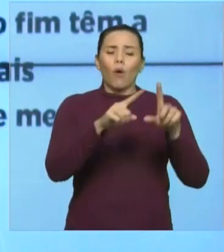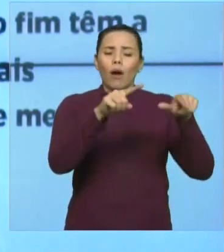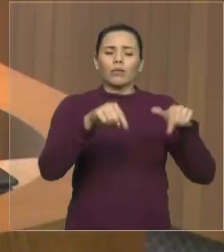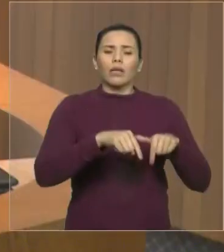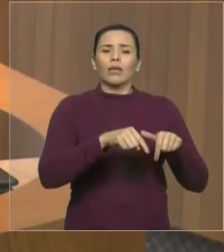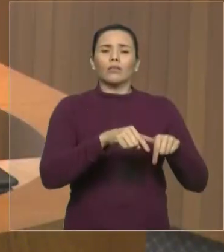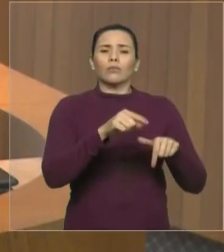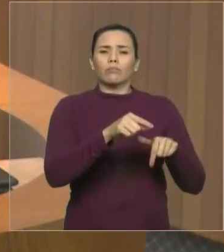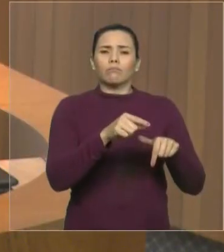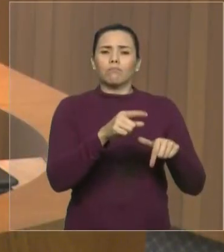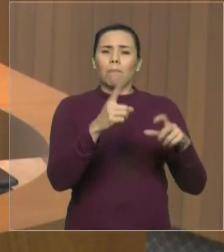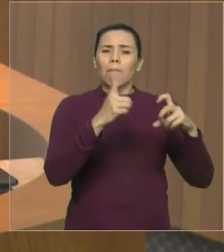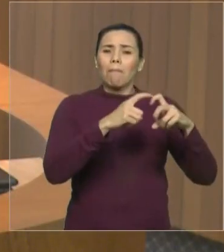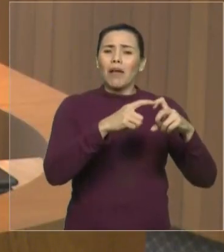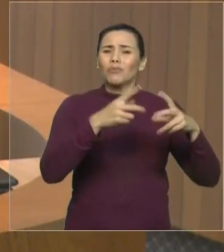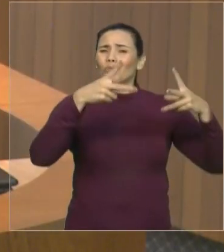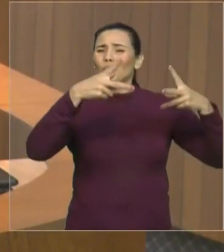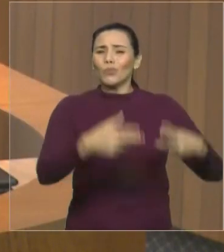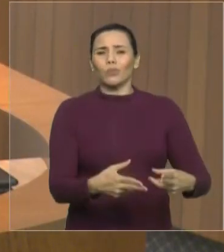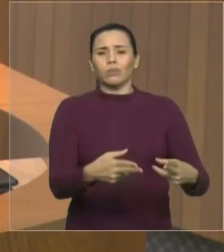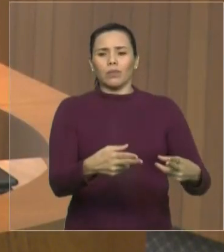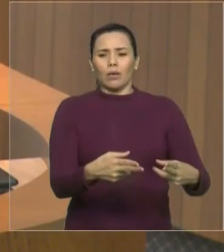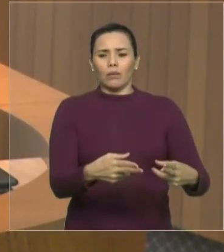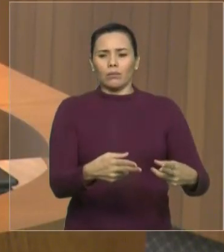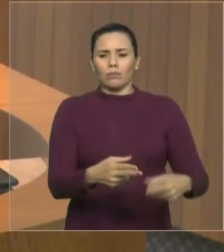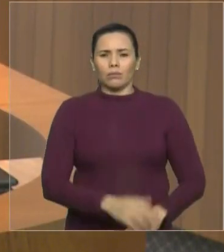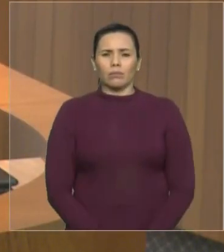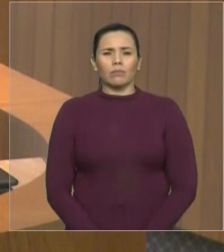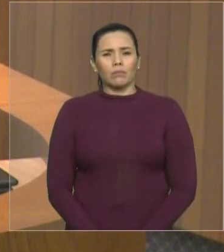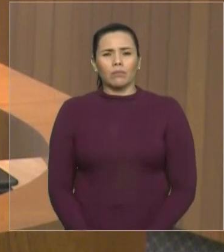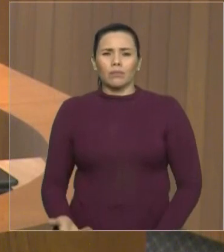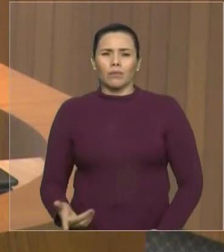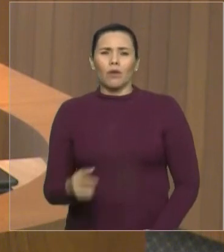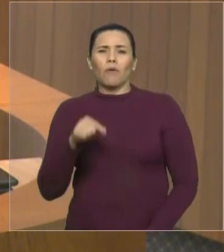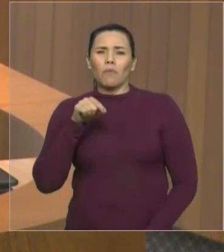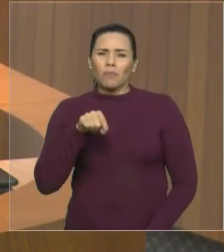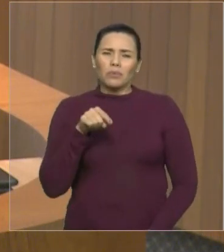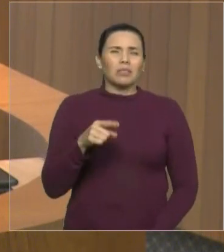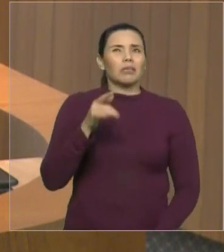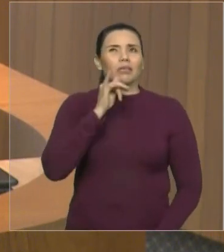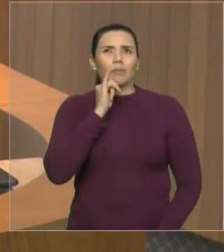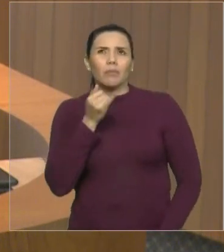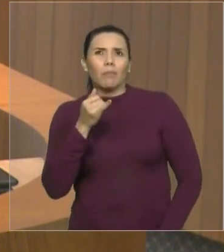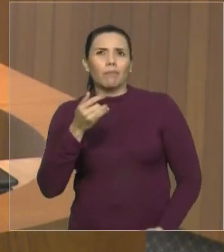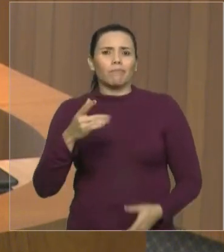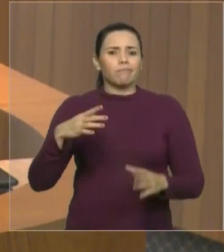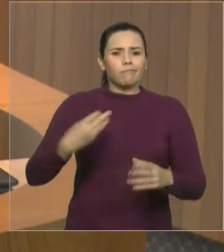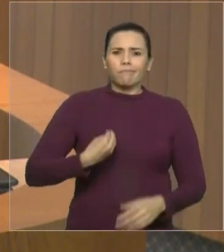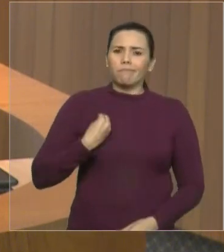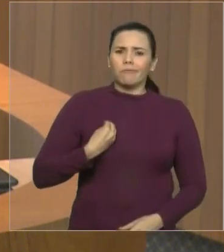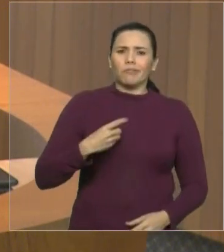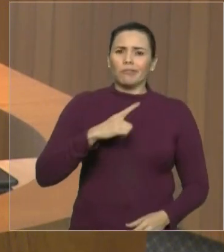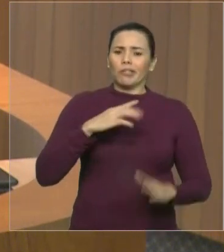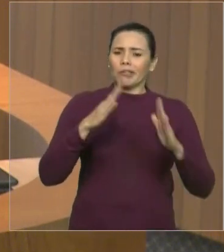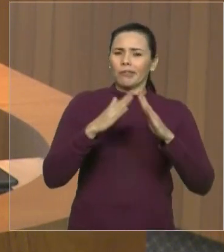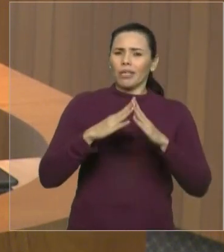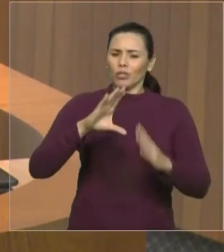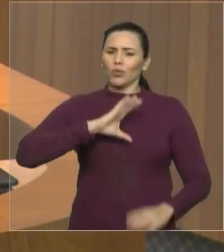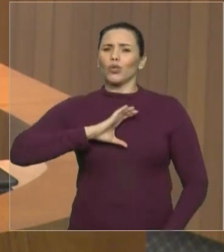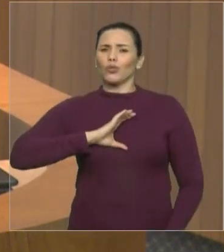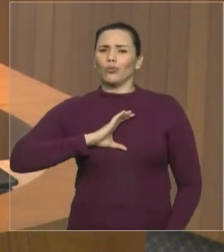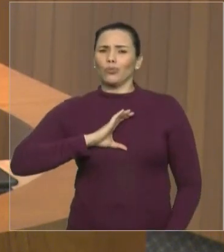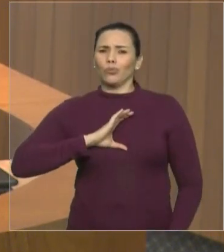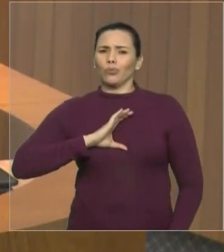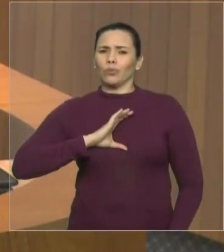você vem consultar com um psiquiatra lá de Caxias, aqui em São Luís, com Teresina ali a 80 quilômetros, todos